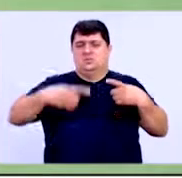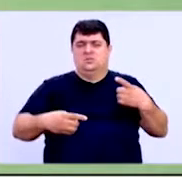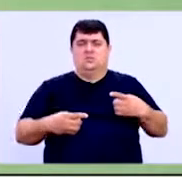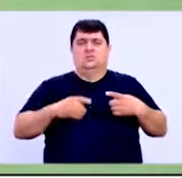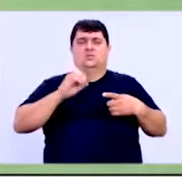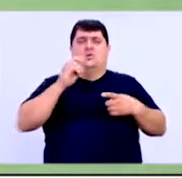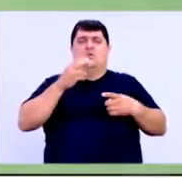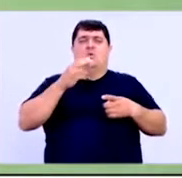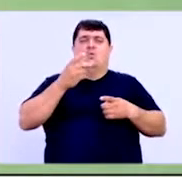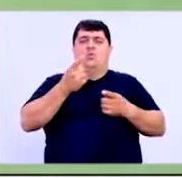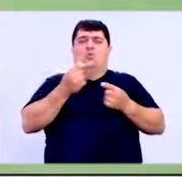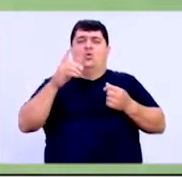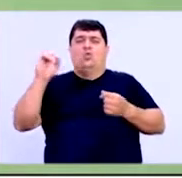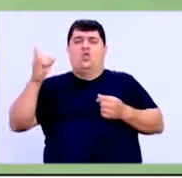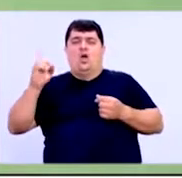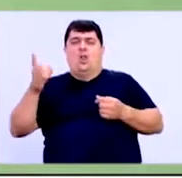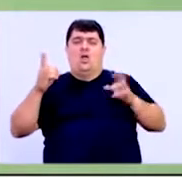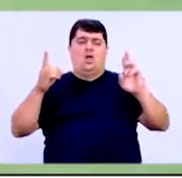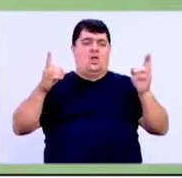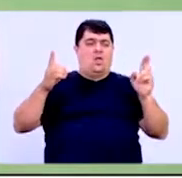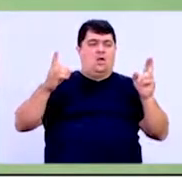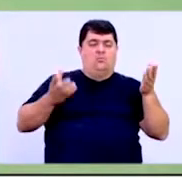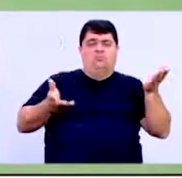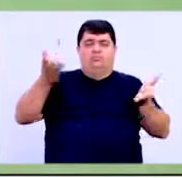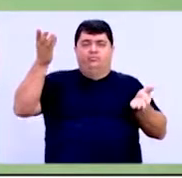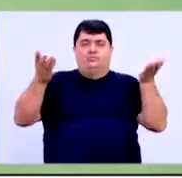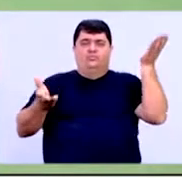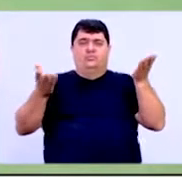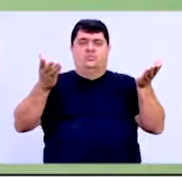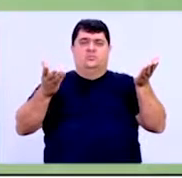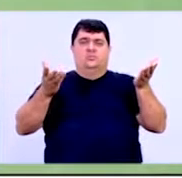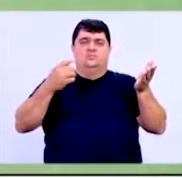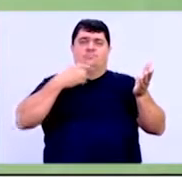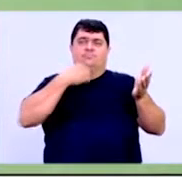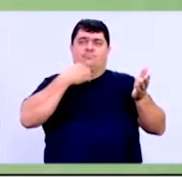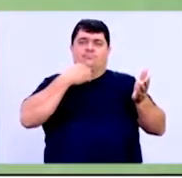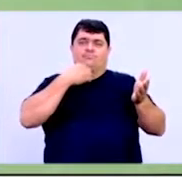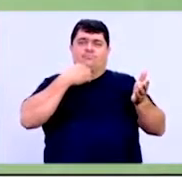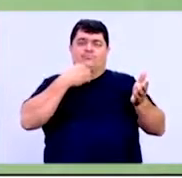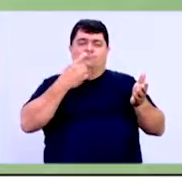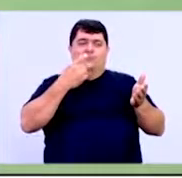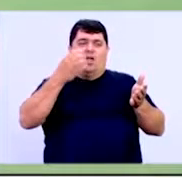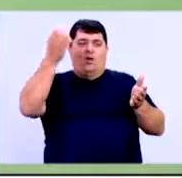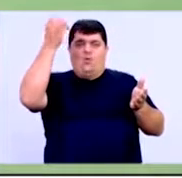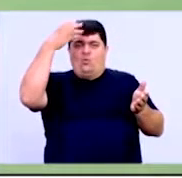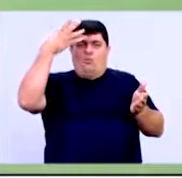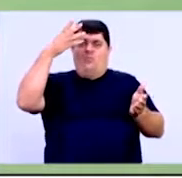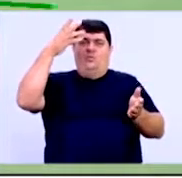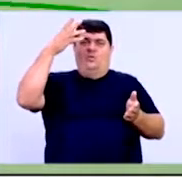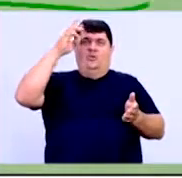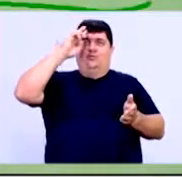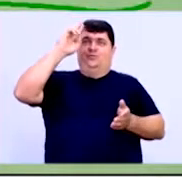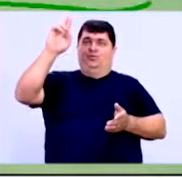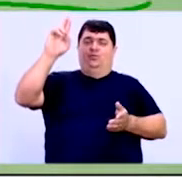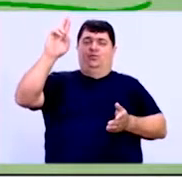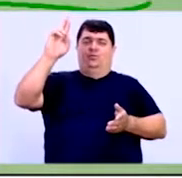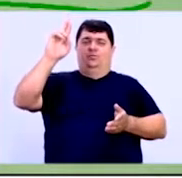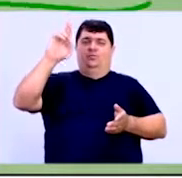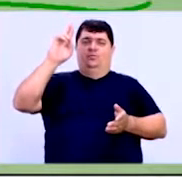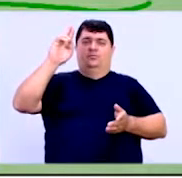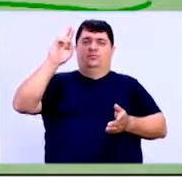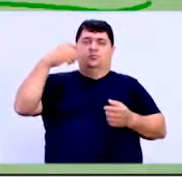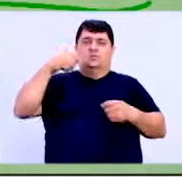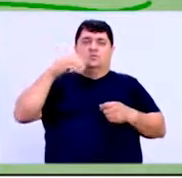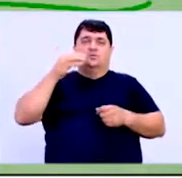variações cambial. Neste caso, não há como responsabilizar os gestores pela variação ou pelas medidas